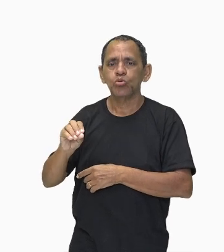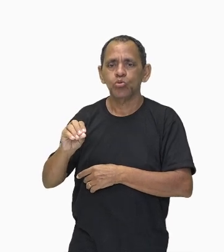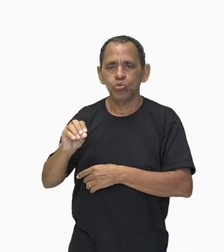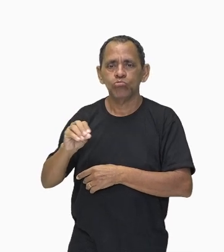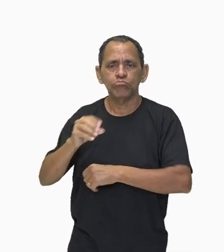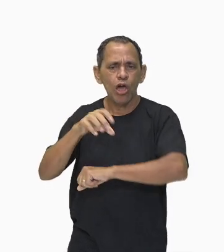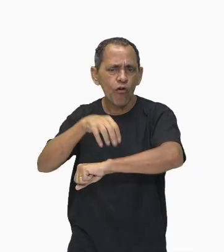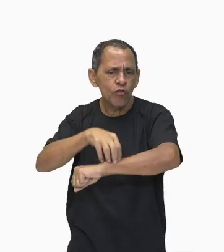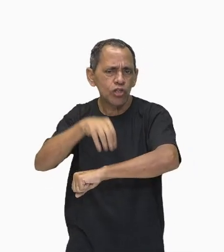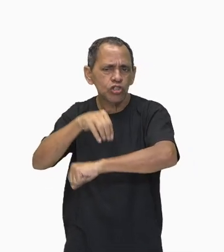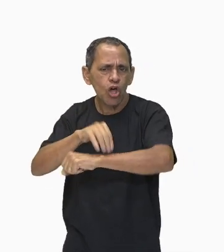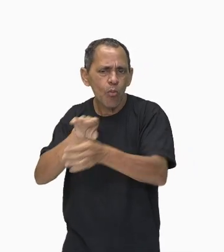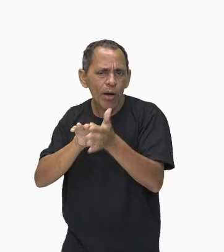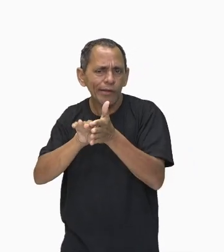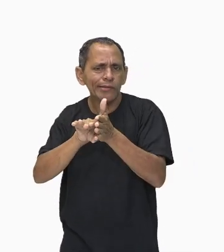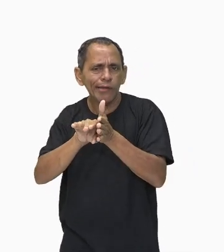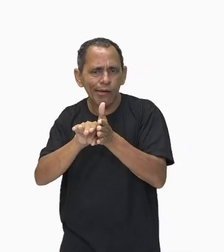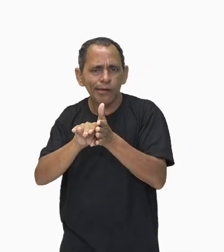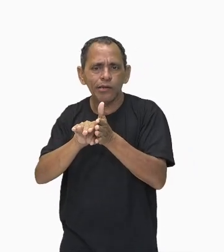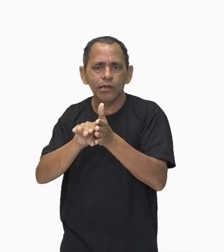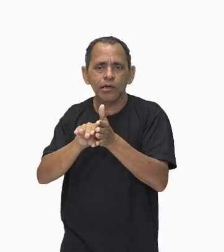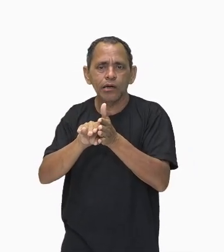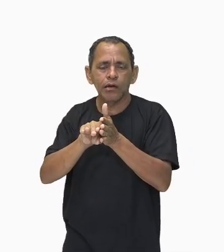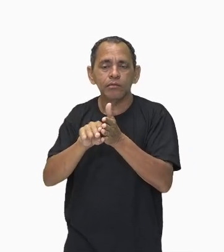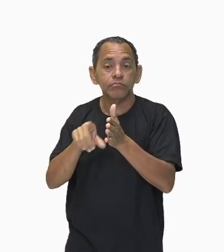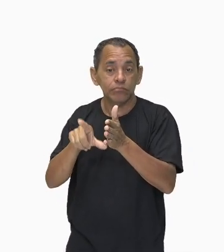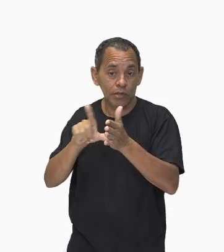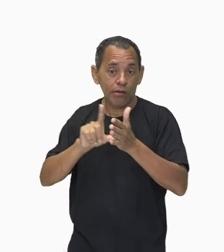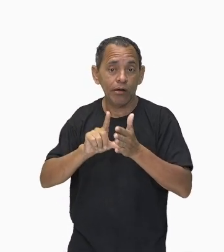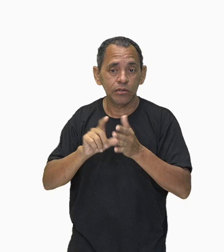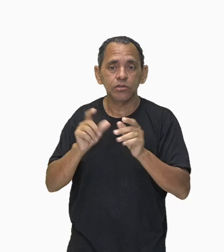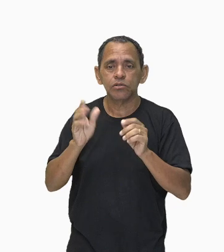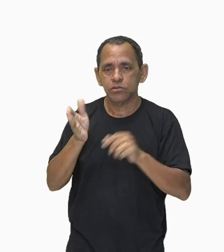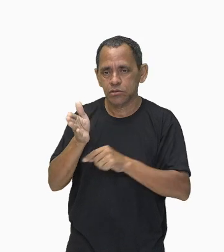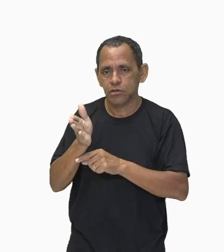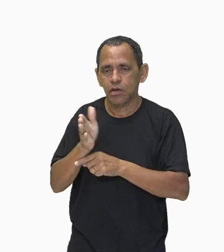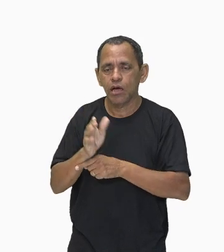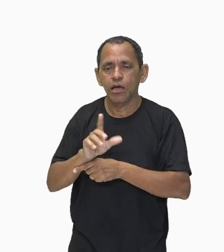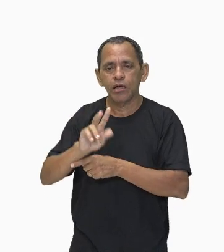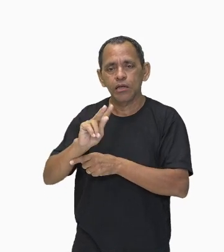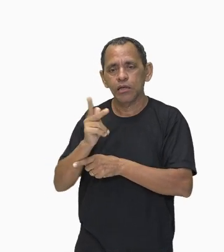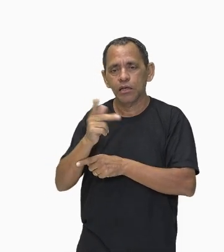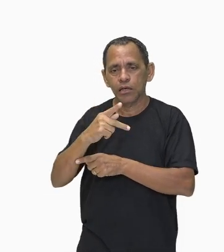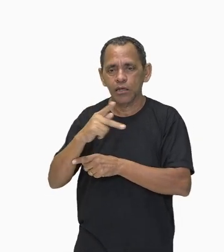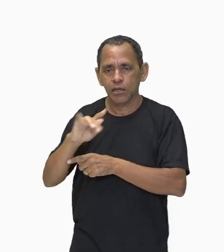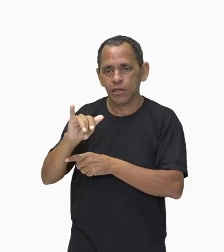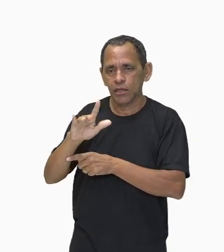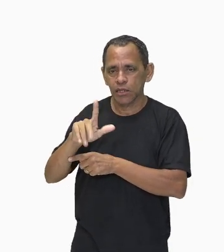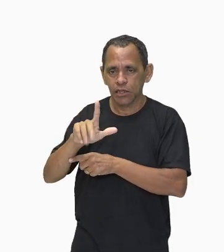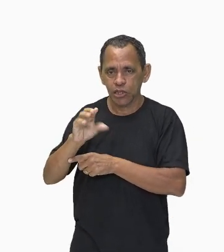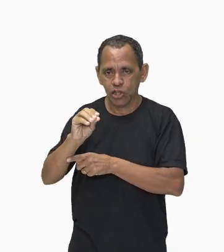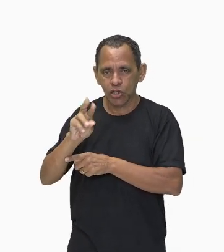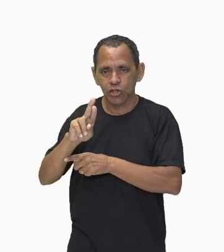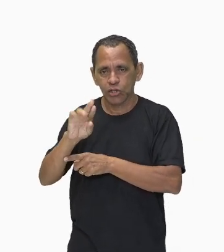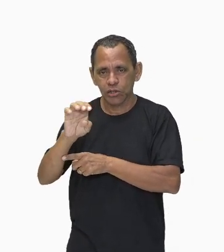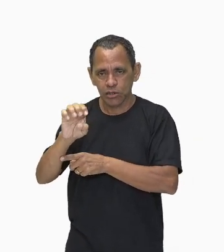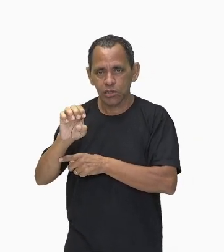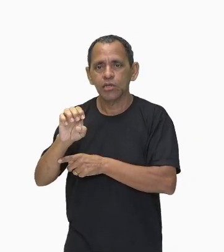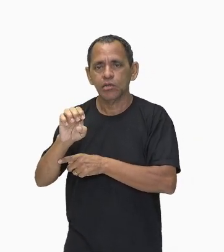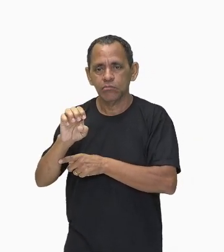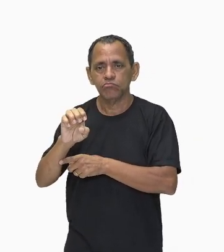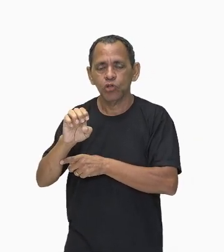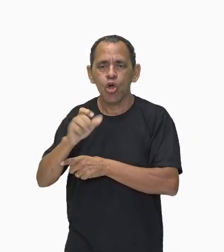pela bactéria que eu já apresentei para vocês anteriormente, né? A H. pylori. Uso excessivo de